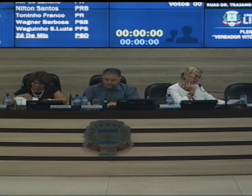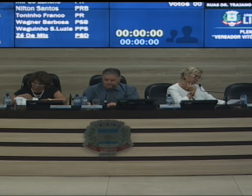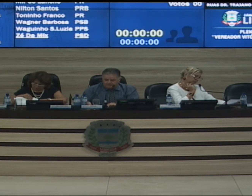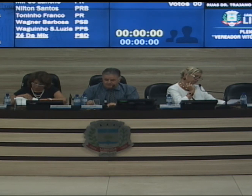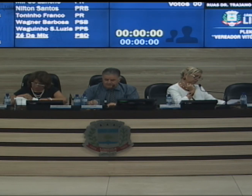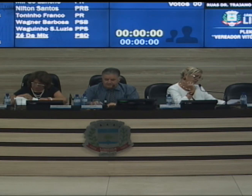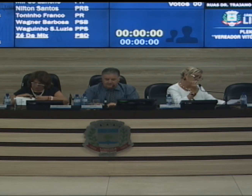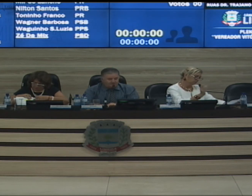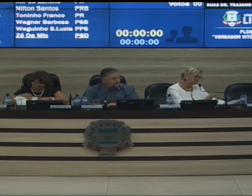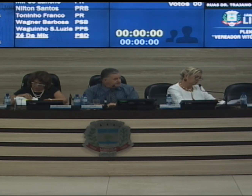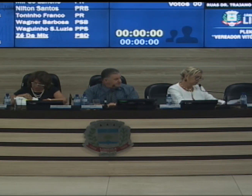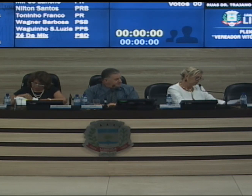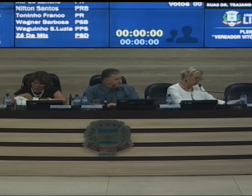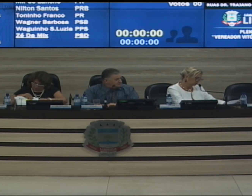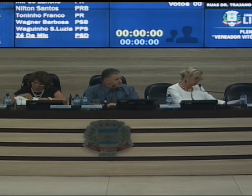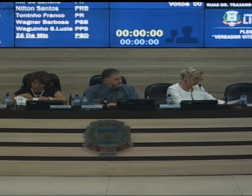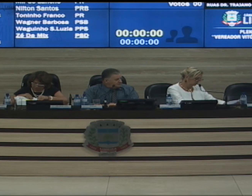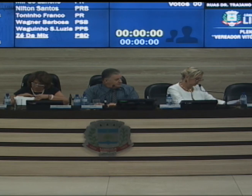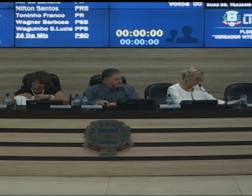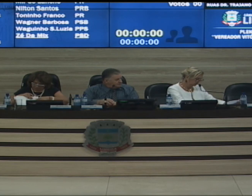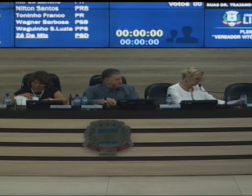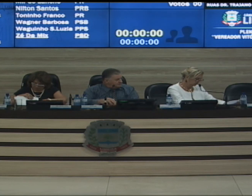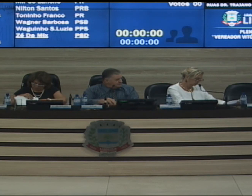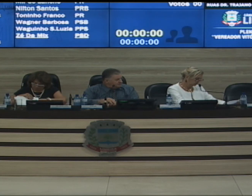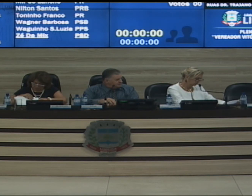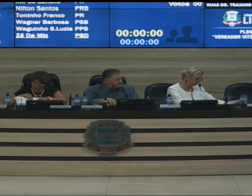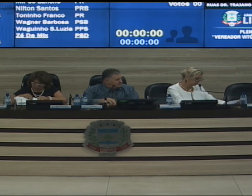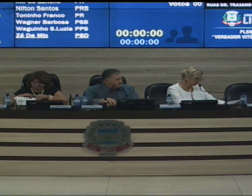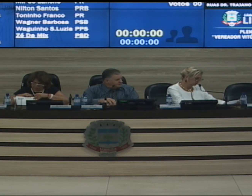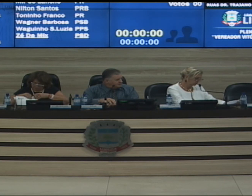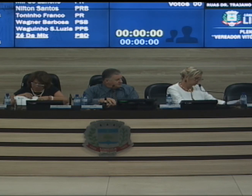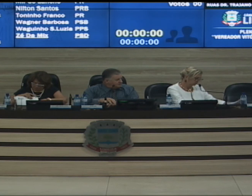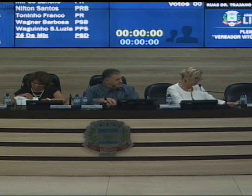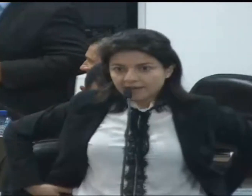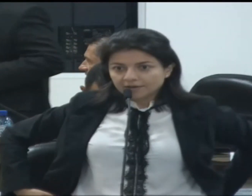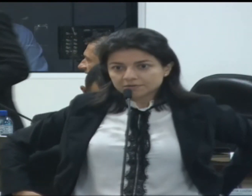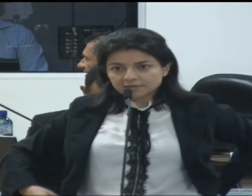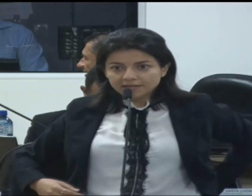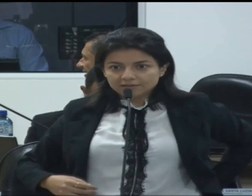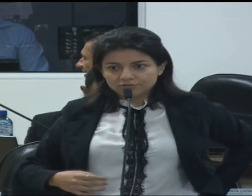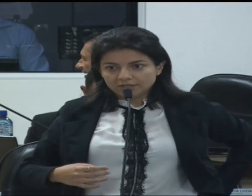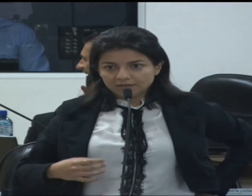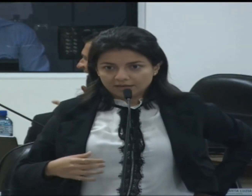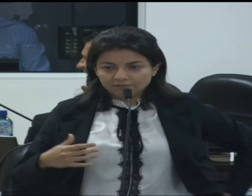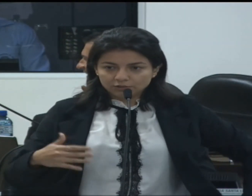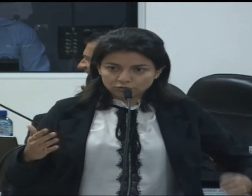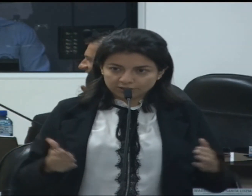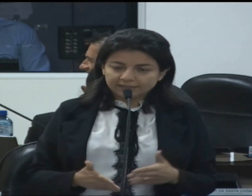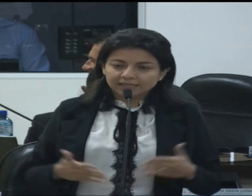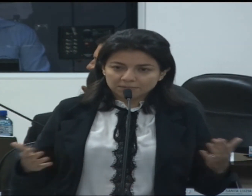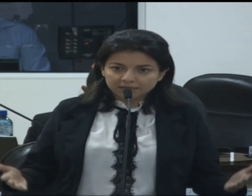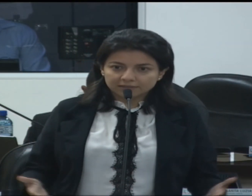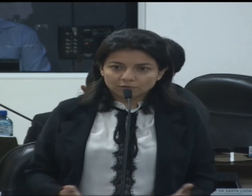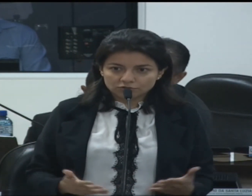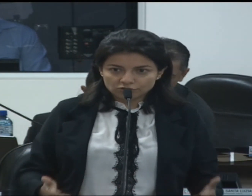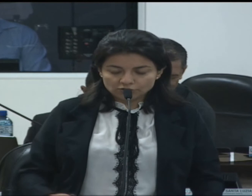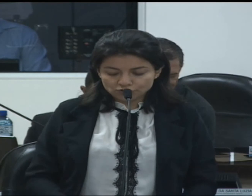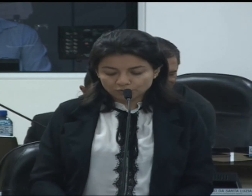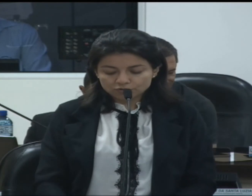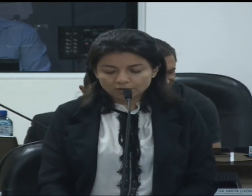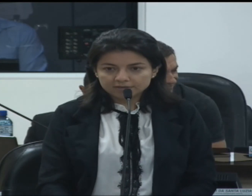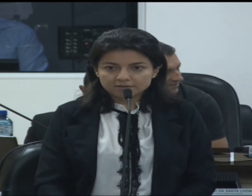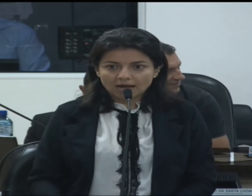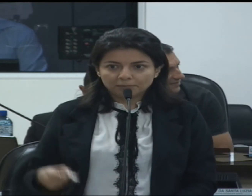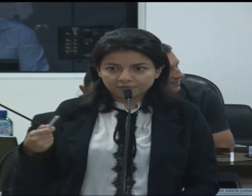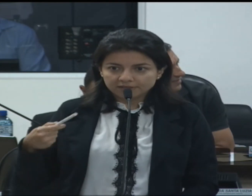Pontes. Excelentíssimo presidente, nobres pares, público que nos acompanha. Gostaria de, em virtude até da demanda da quantidade